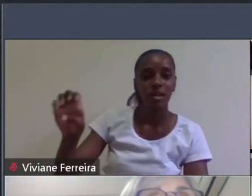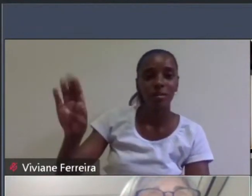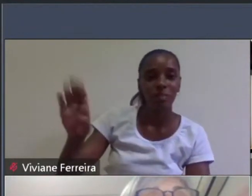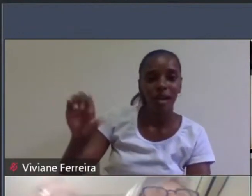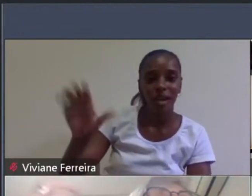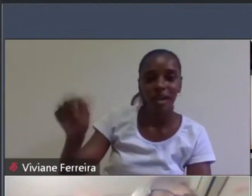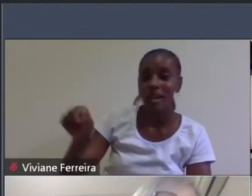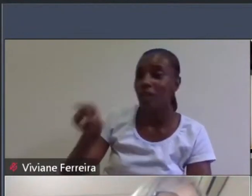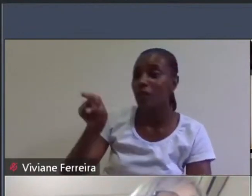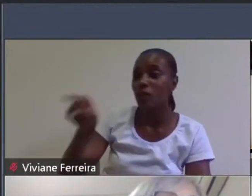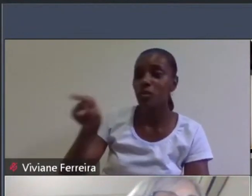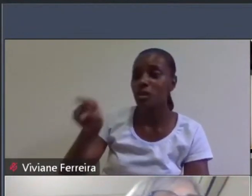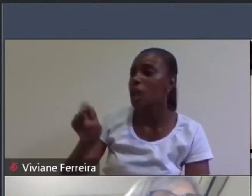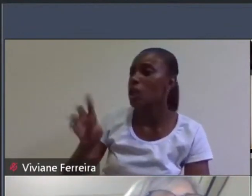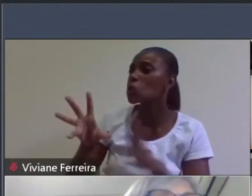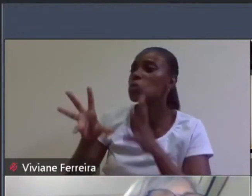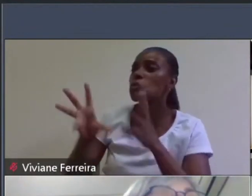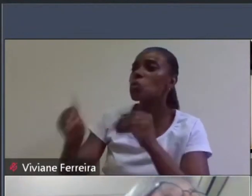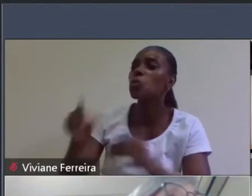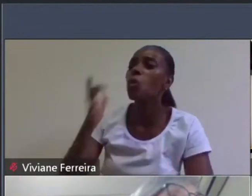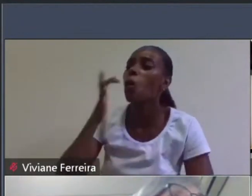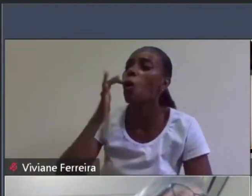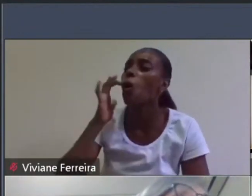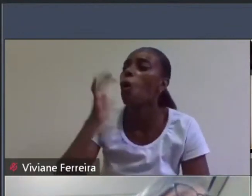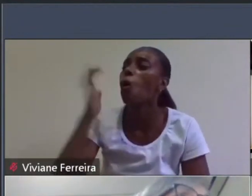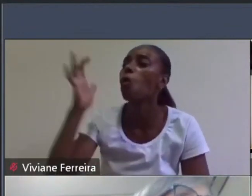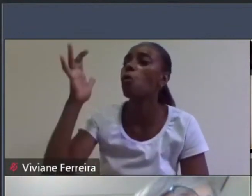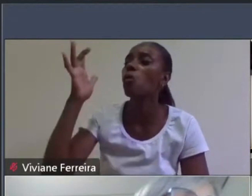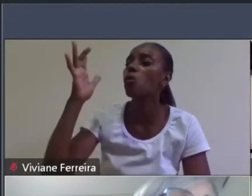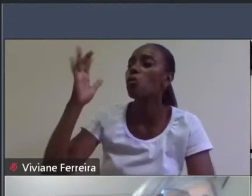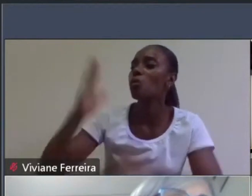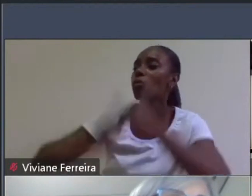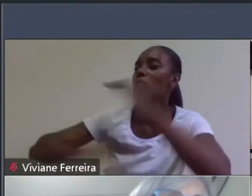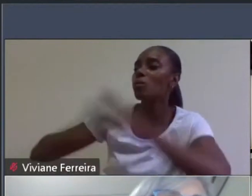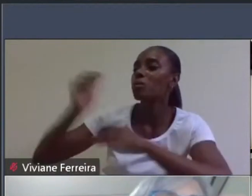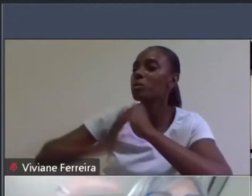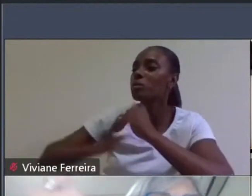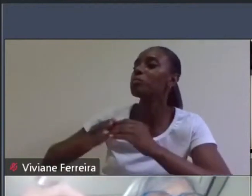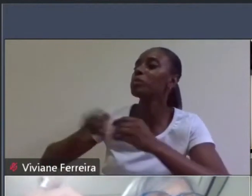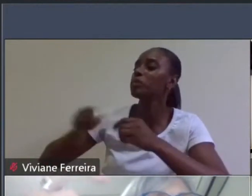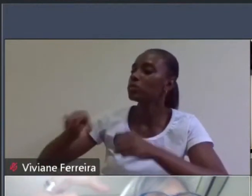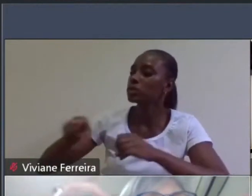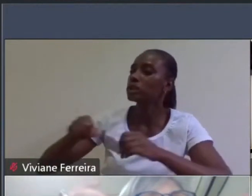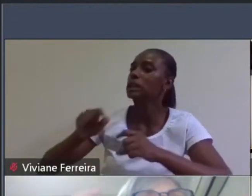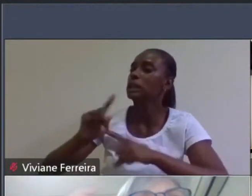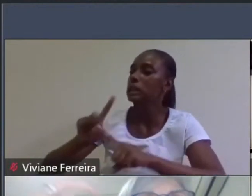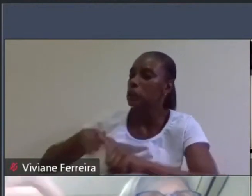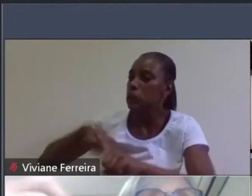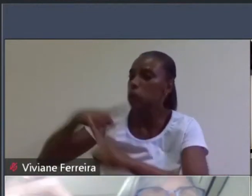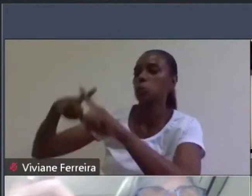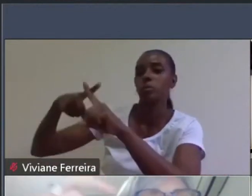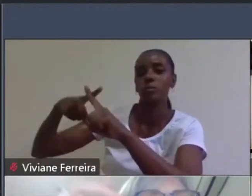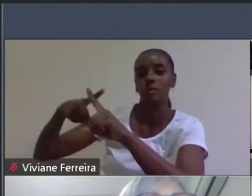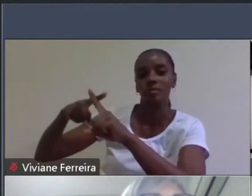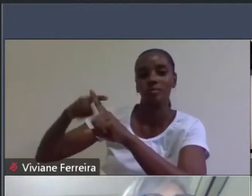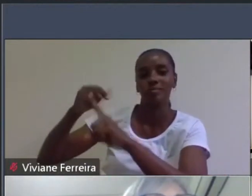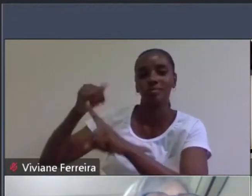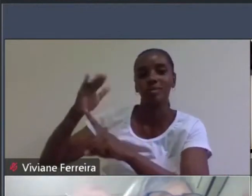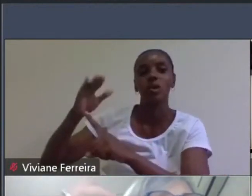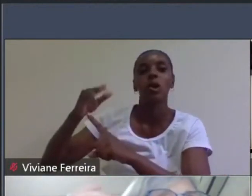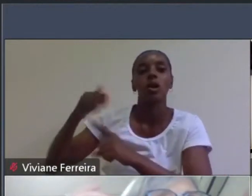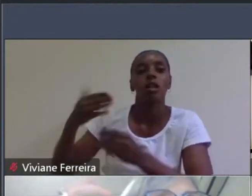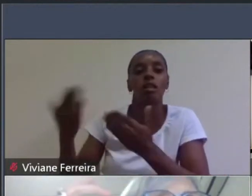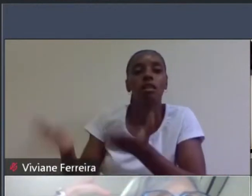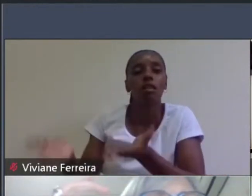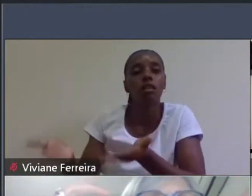mas você tem ouro na sua mão para fazer essa multiplicação desse conceito, dessa leveza,